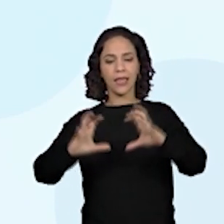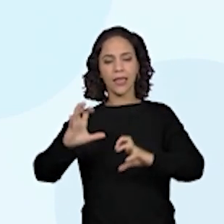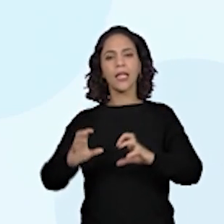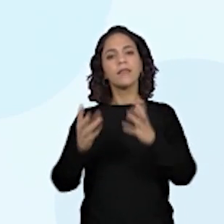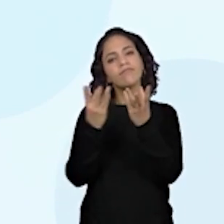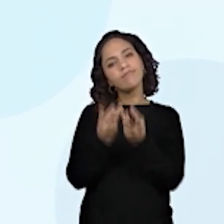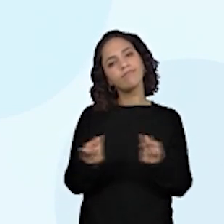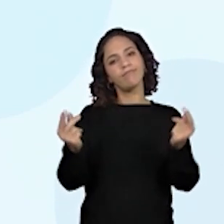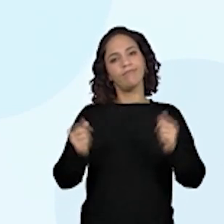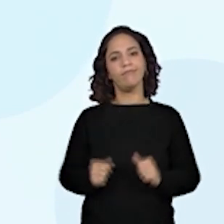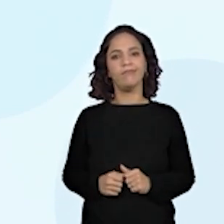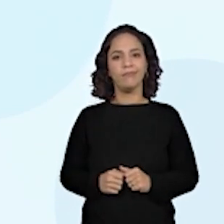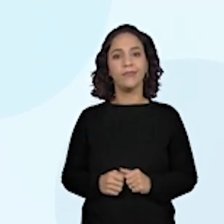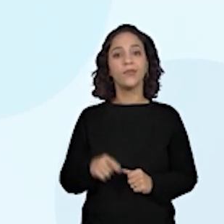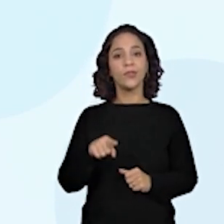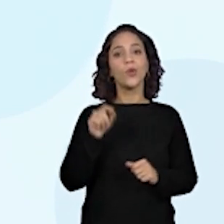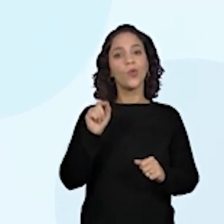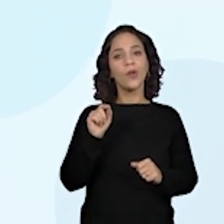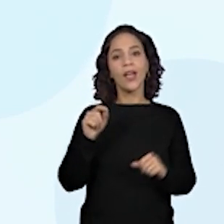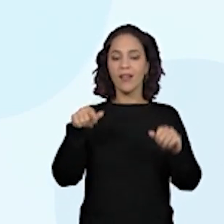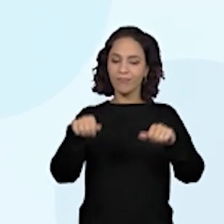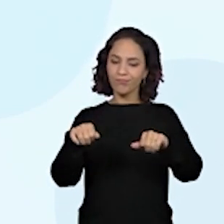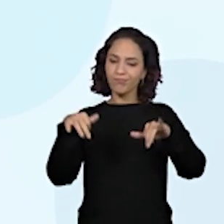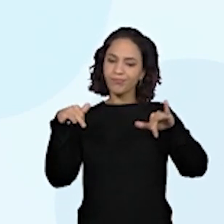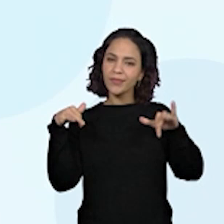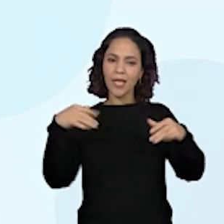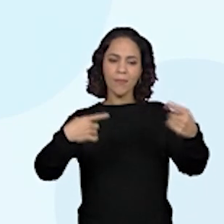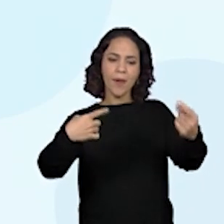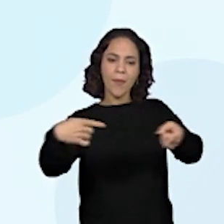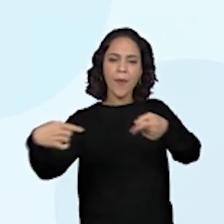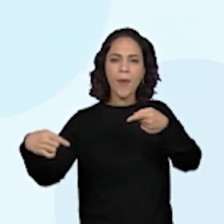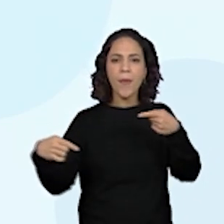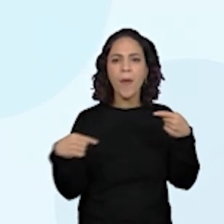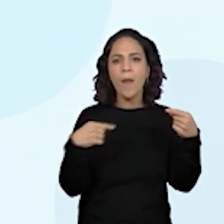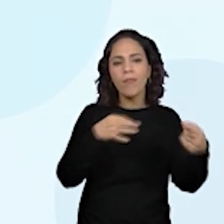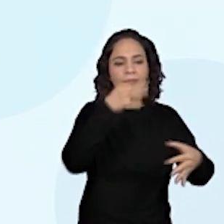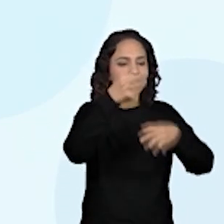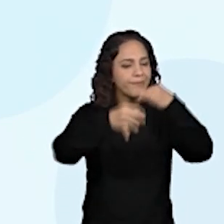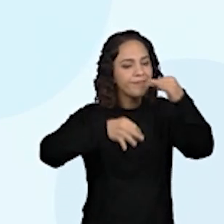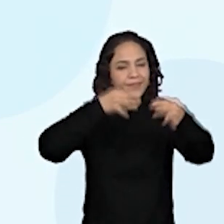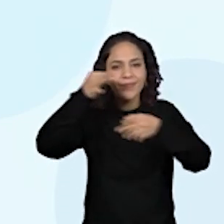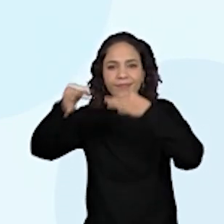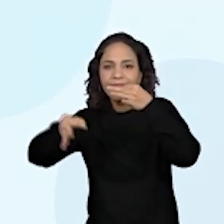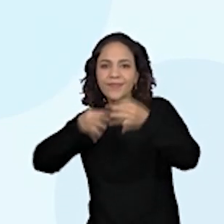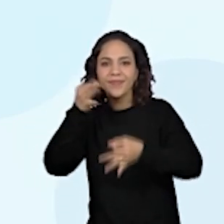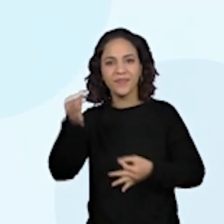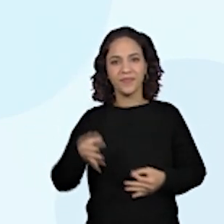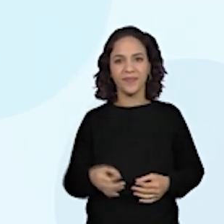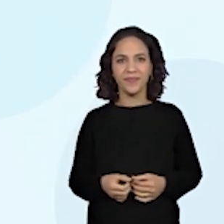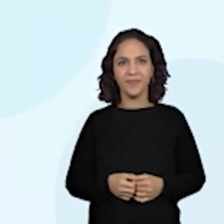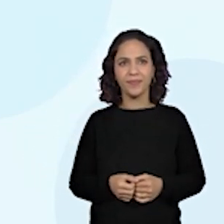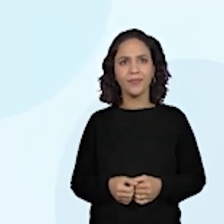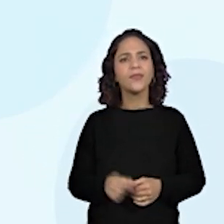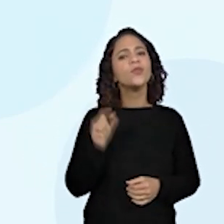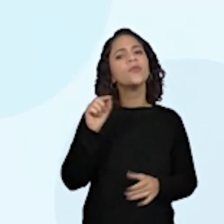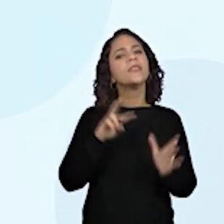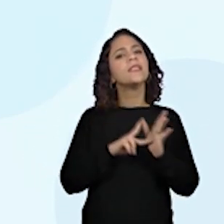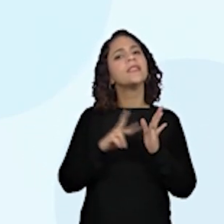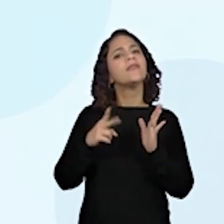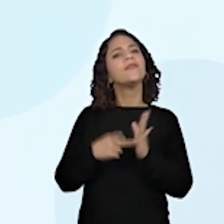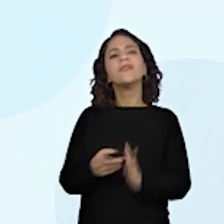A assembleia. Eu vou circular aqui a palavra diálogo. O que é um